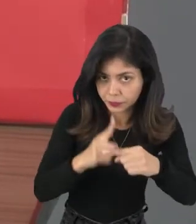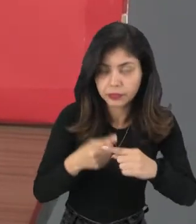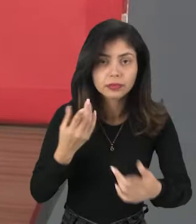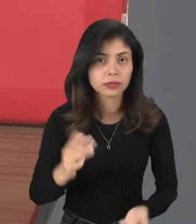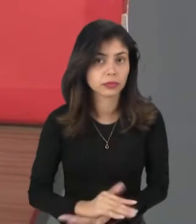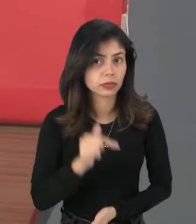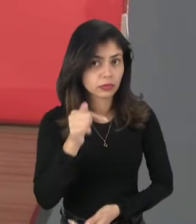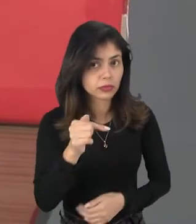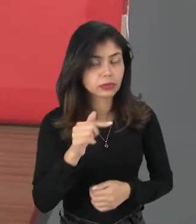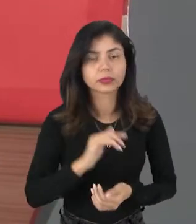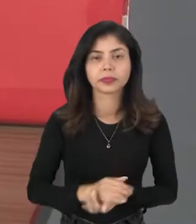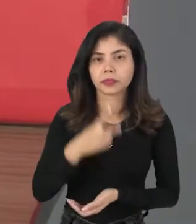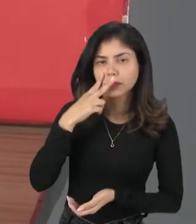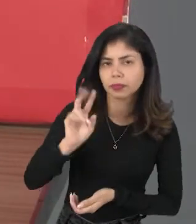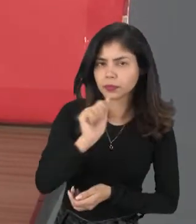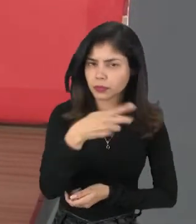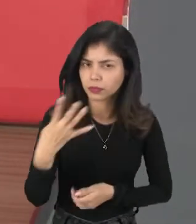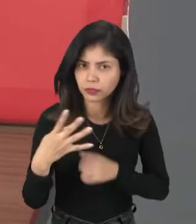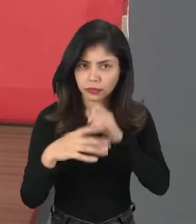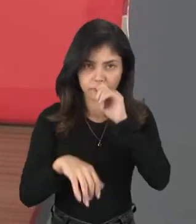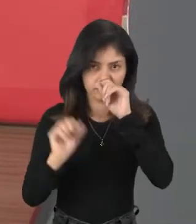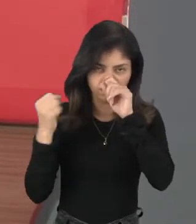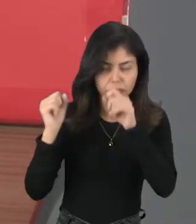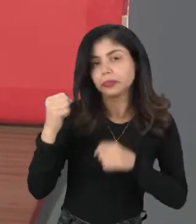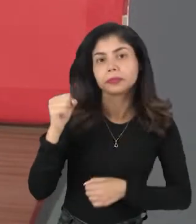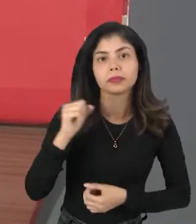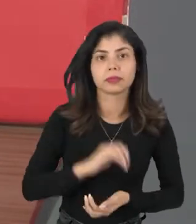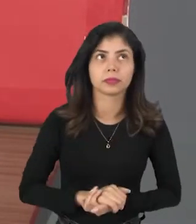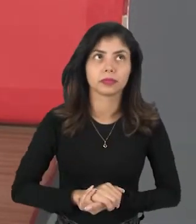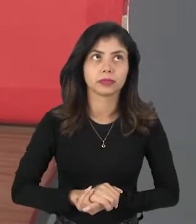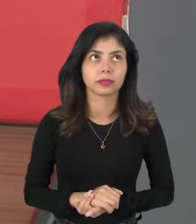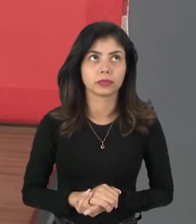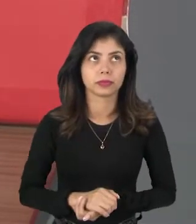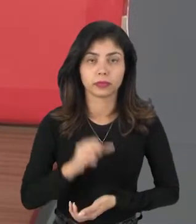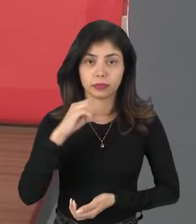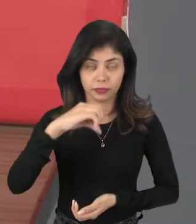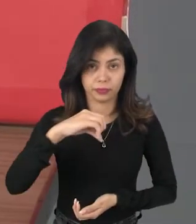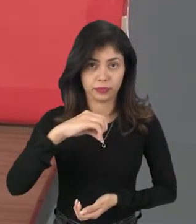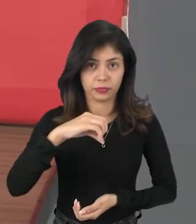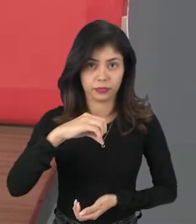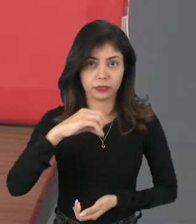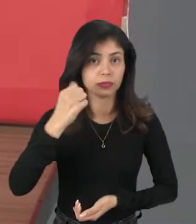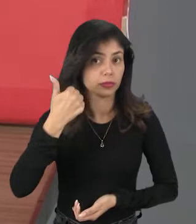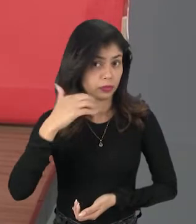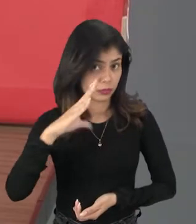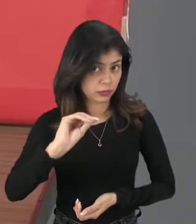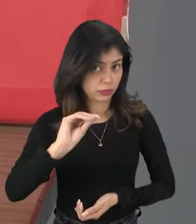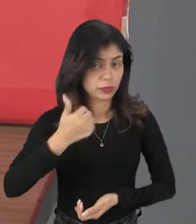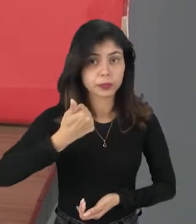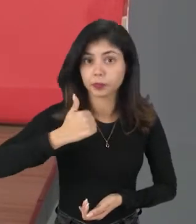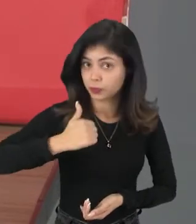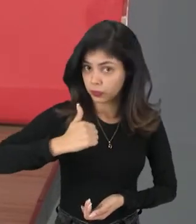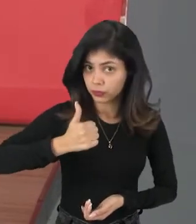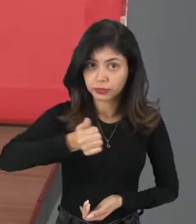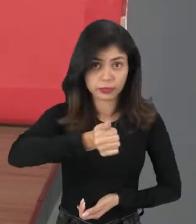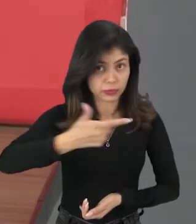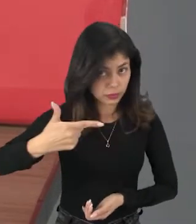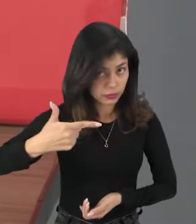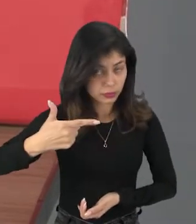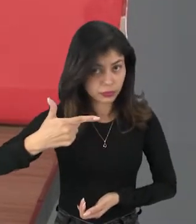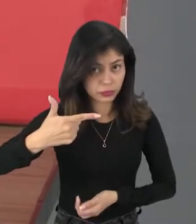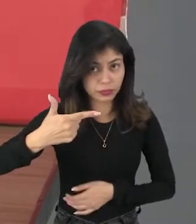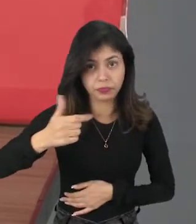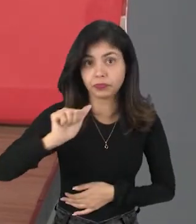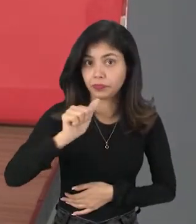mais site Então vamos ver quanto que fica oito nove dez onze